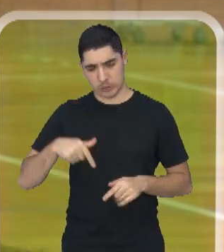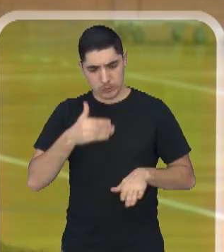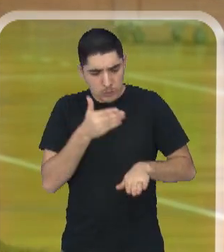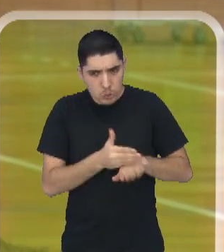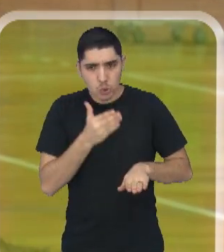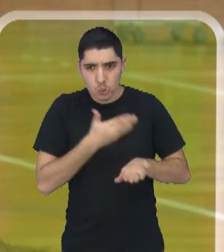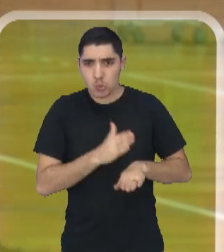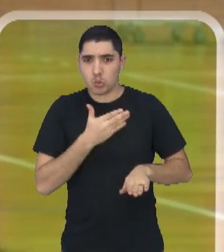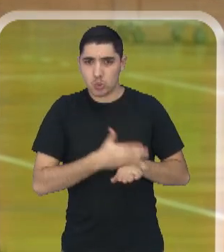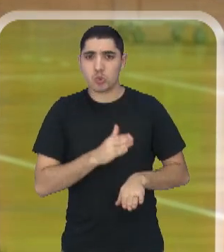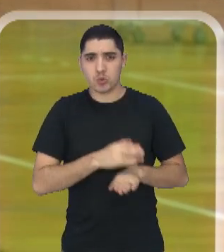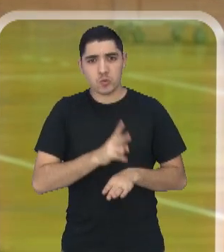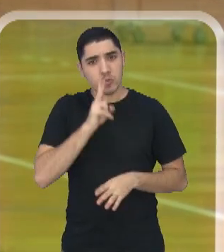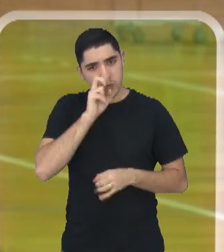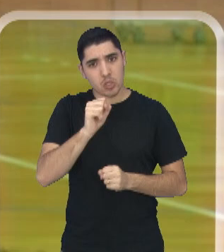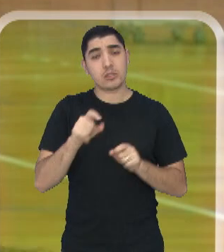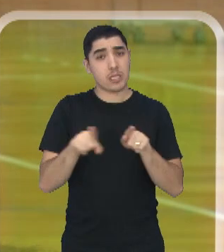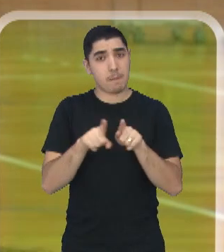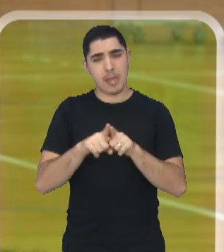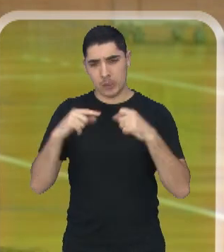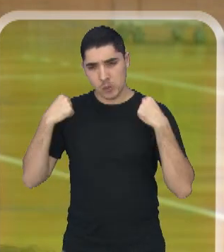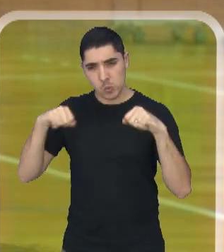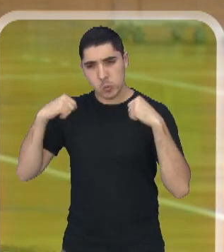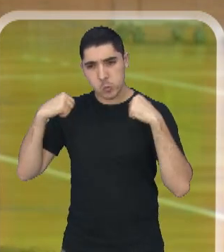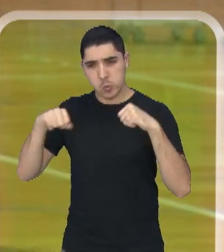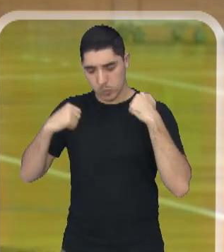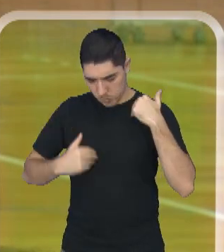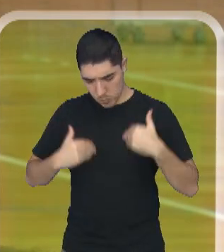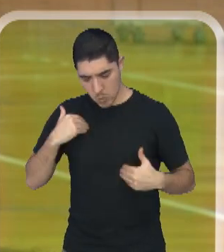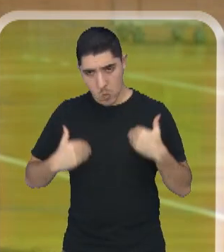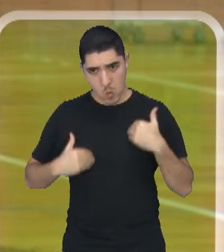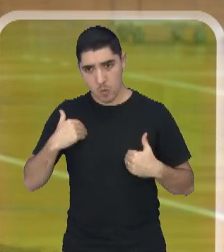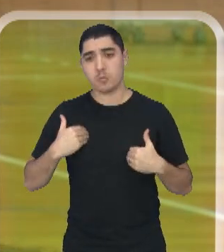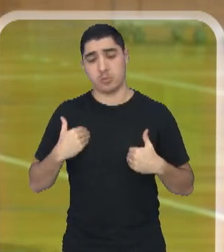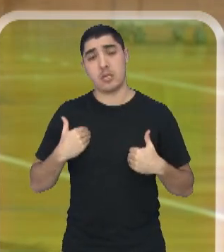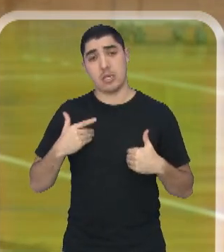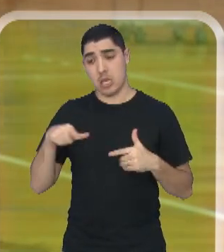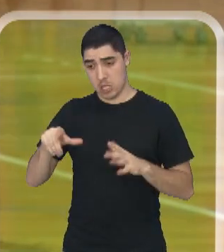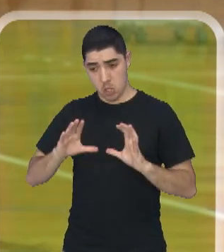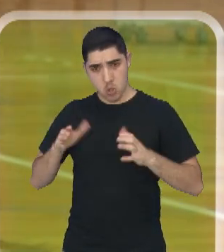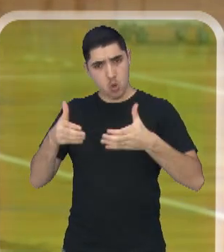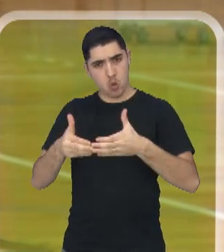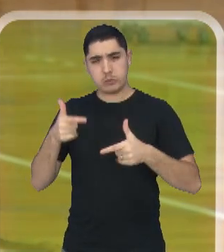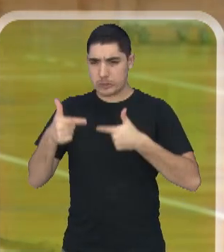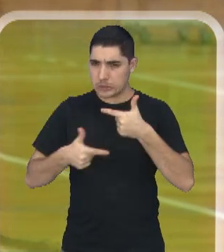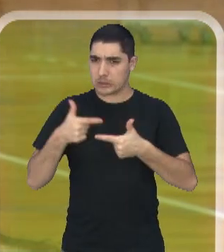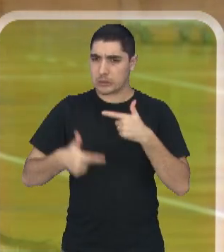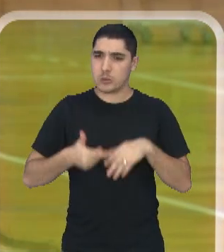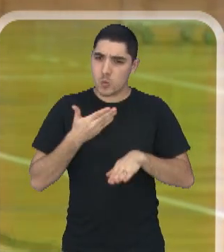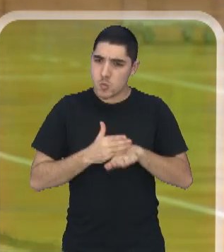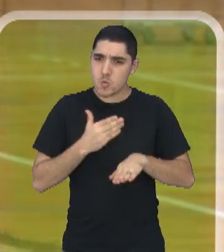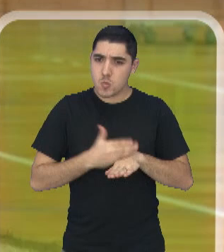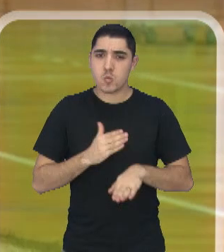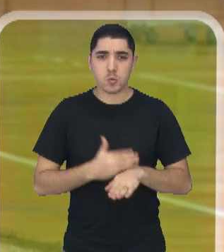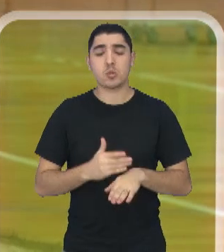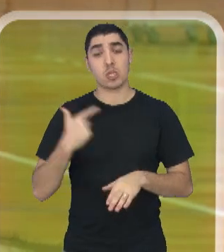a gente está treinando bem na parte física também, é um grupo bastante dedicado, um grupo que trabalha bastante e a gente está esperando que a gente vá colher